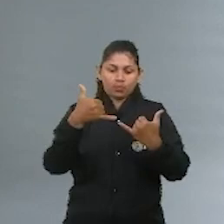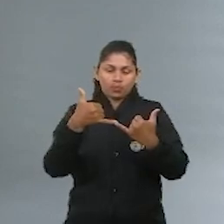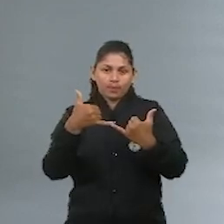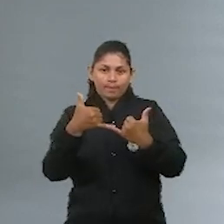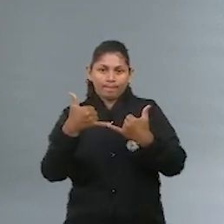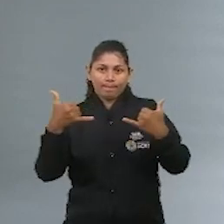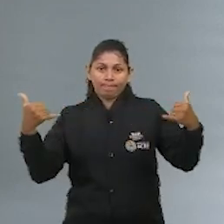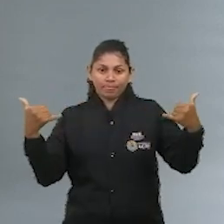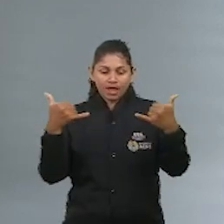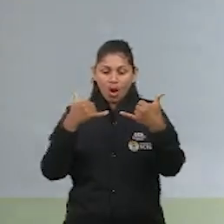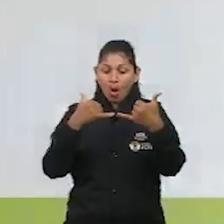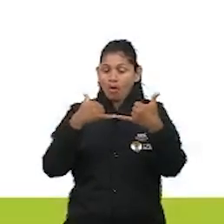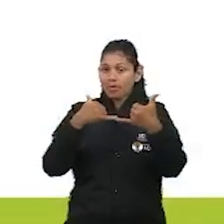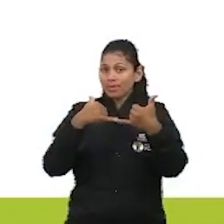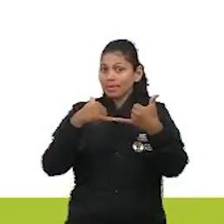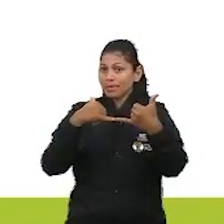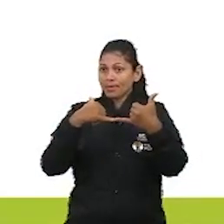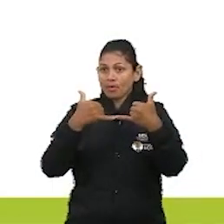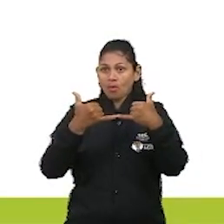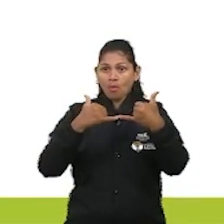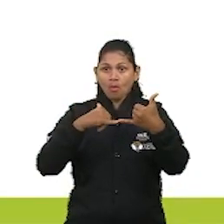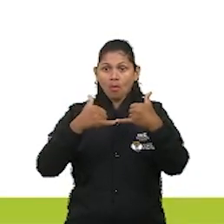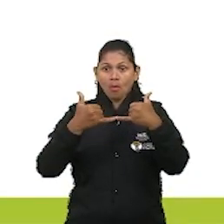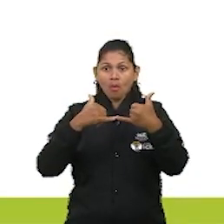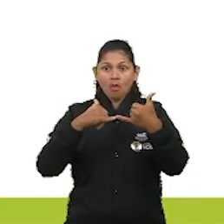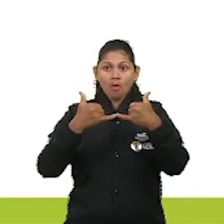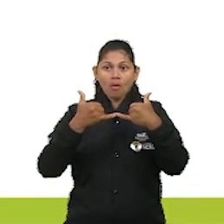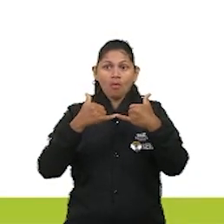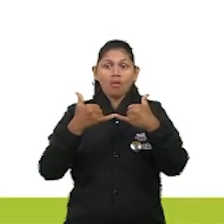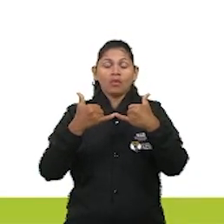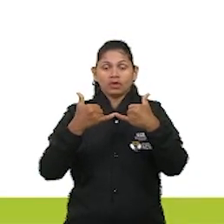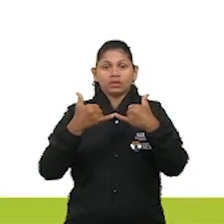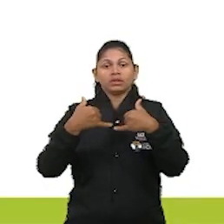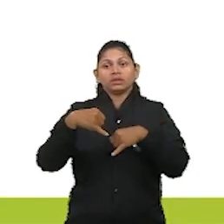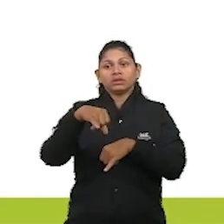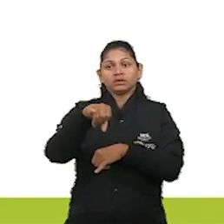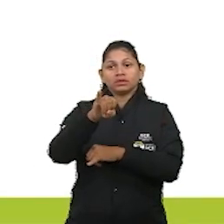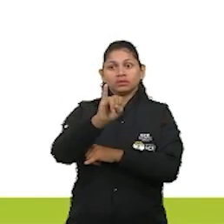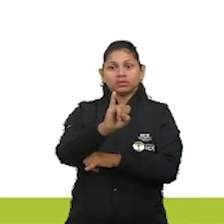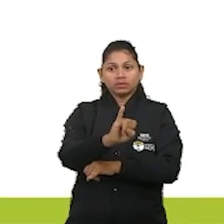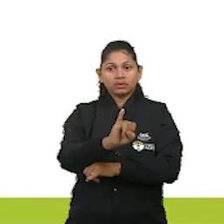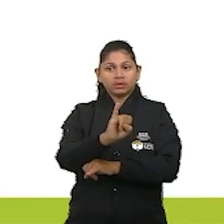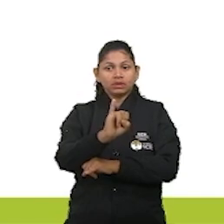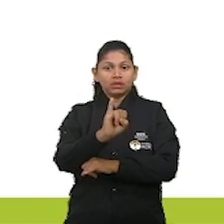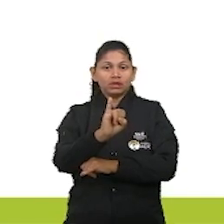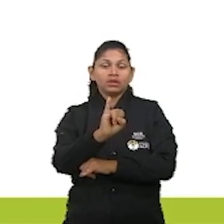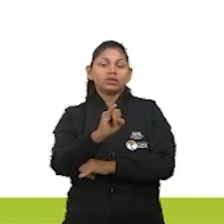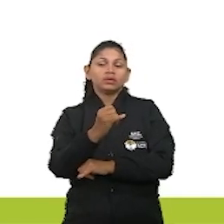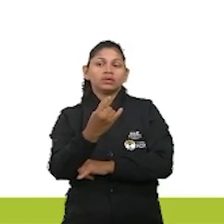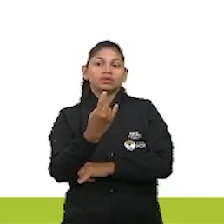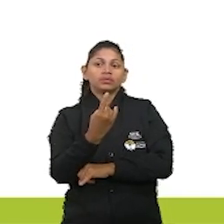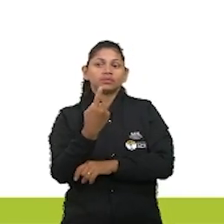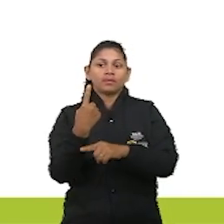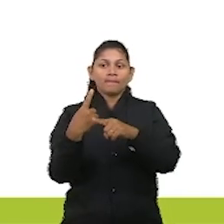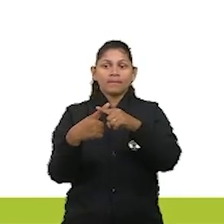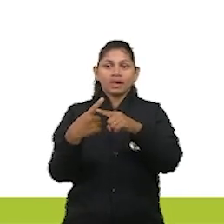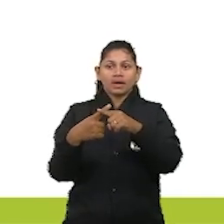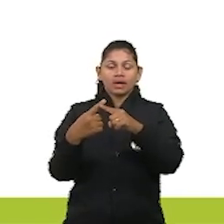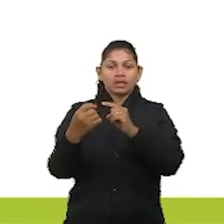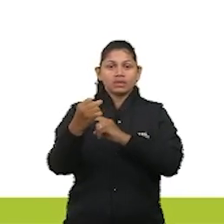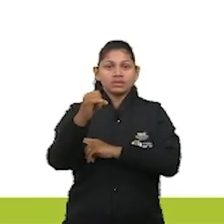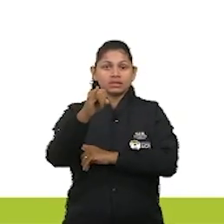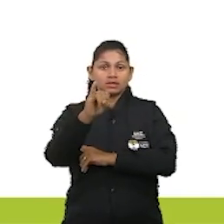I4, ok? Vamos interpretar ele aqui. Esses que estão entrando, eu vou somar,